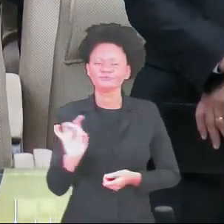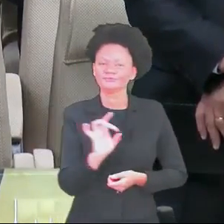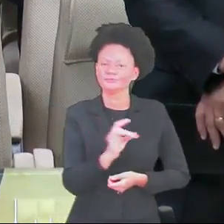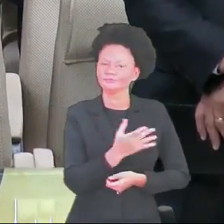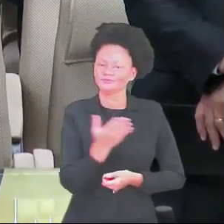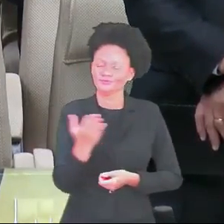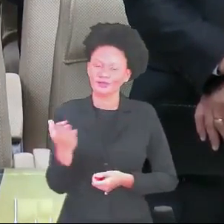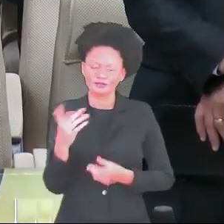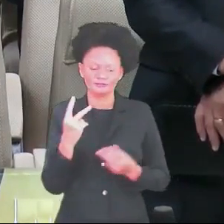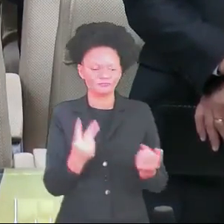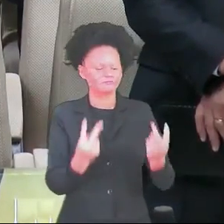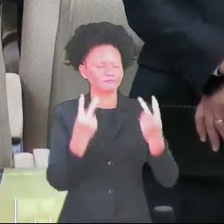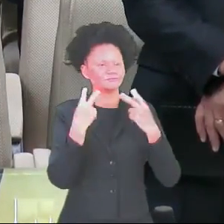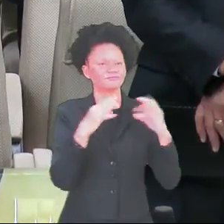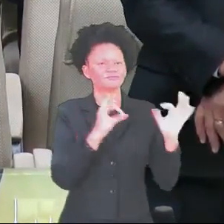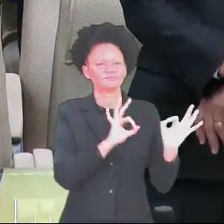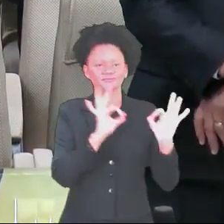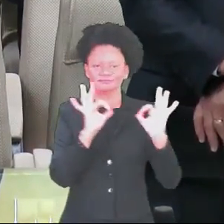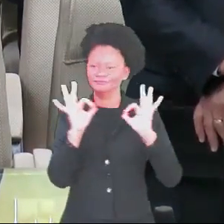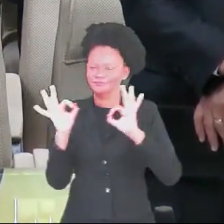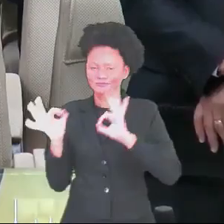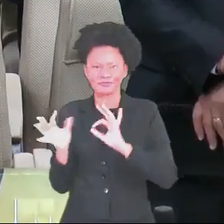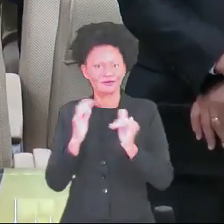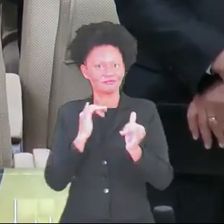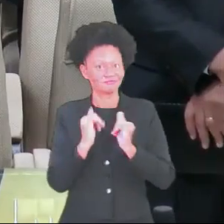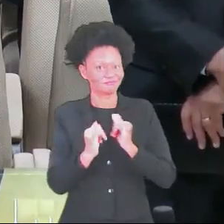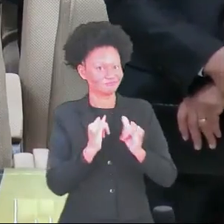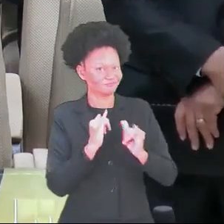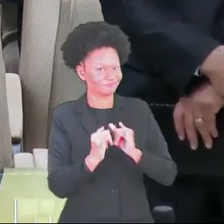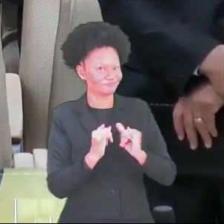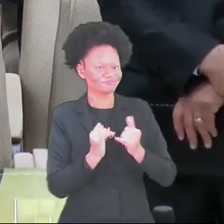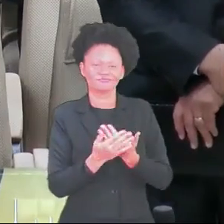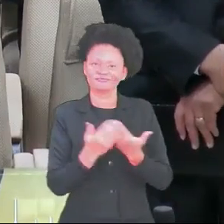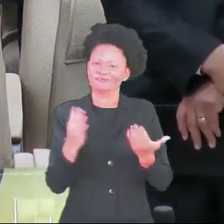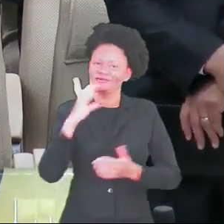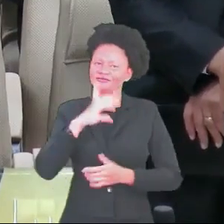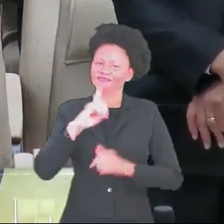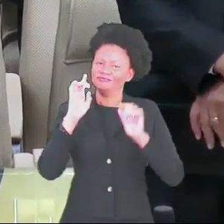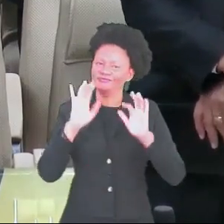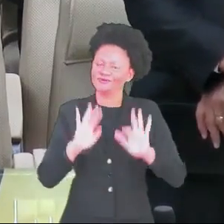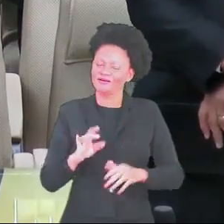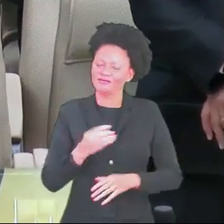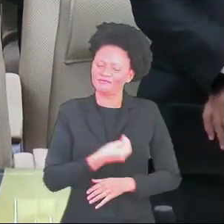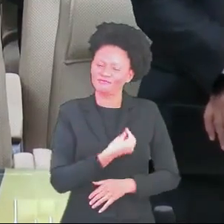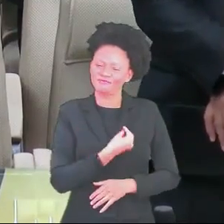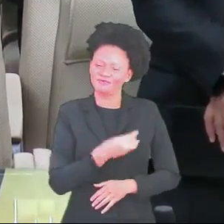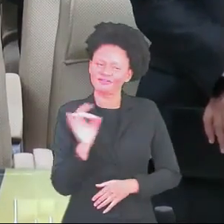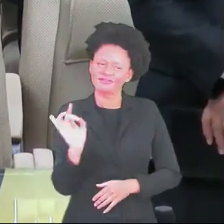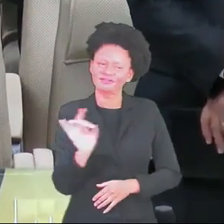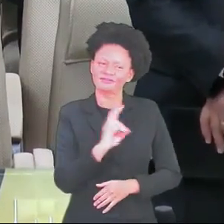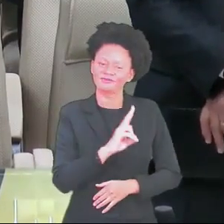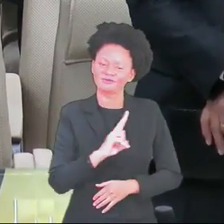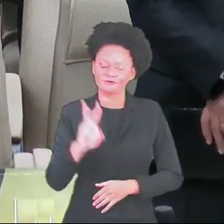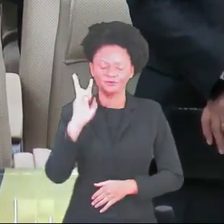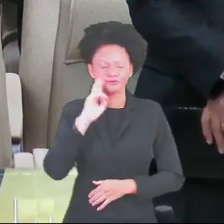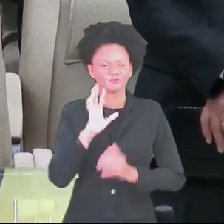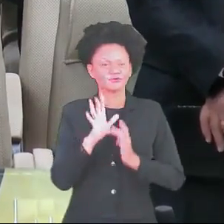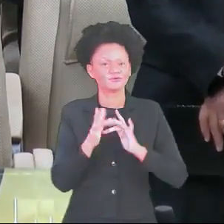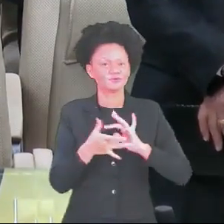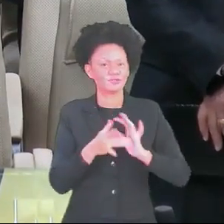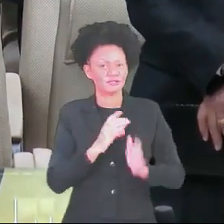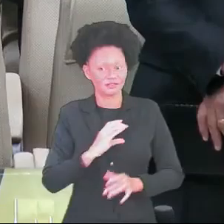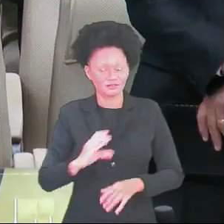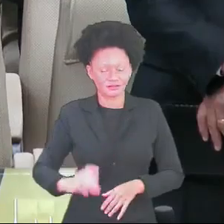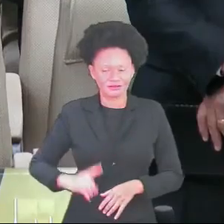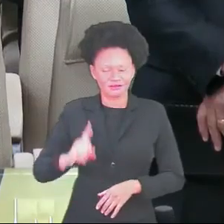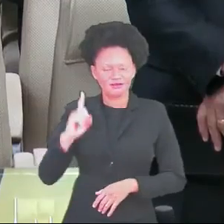estão nos ouvindo também, vendo, quem sabe, pela internet. Deus abençoe a vida de cada um, no nome do Senhor Jesus Cristo. Lá no